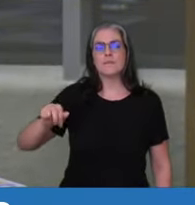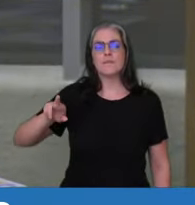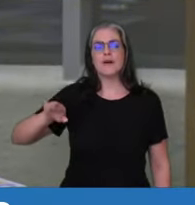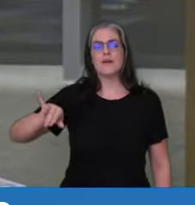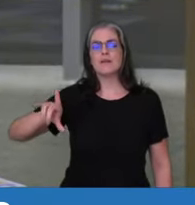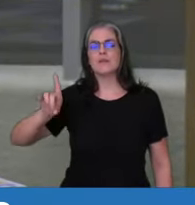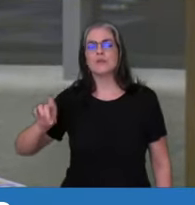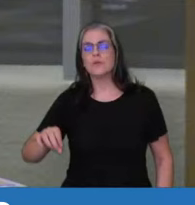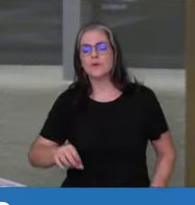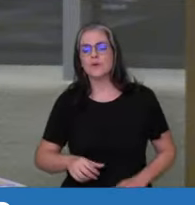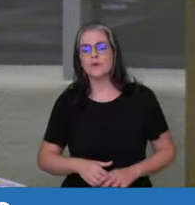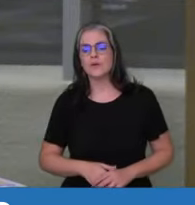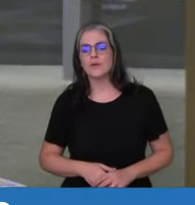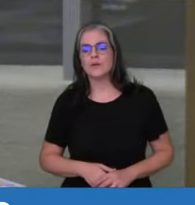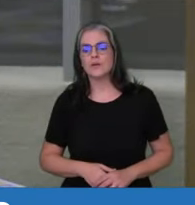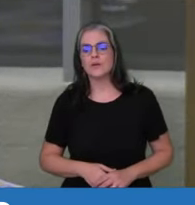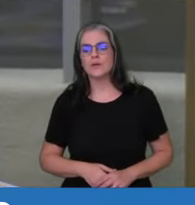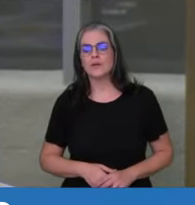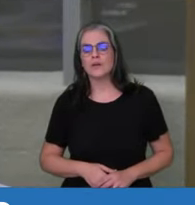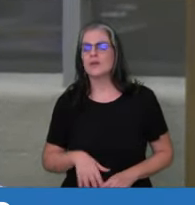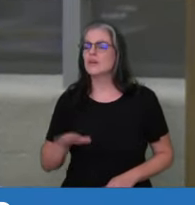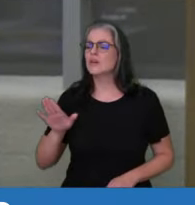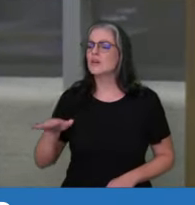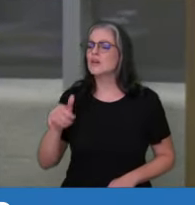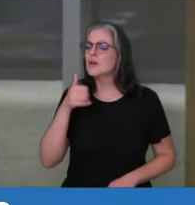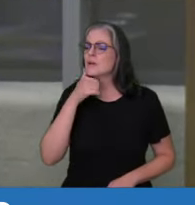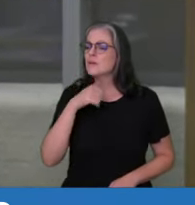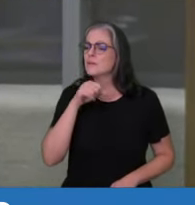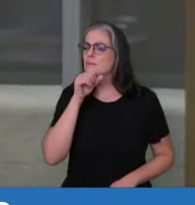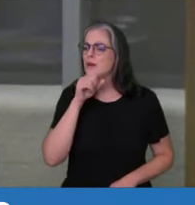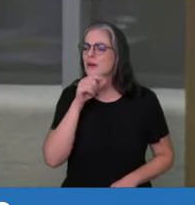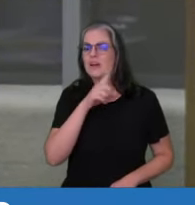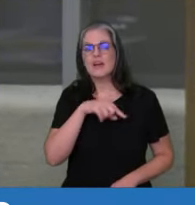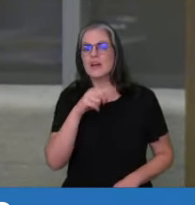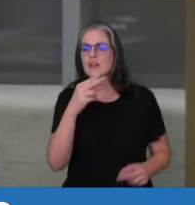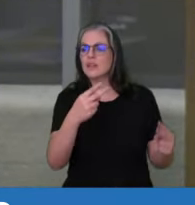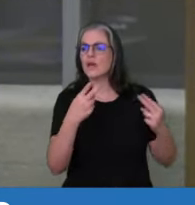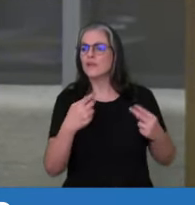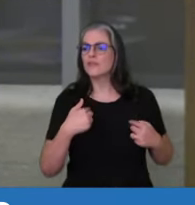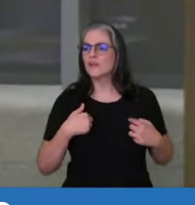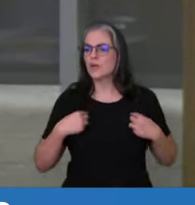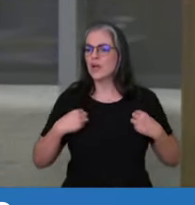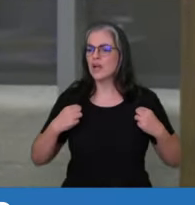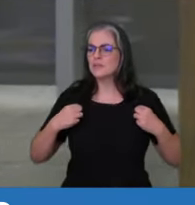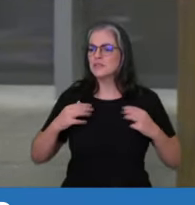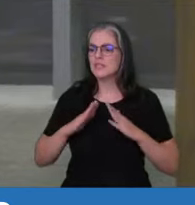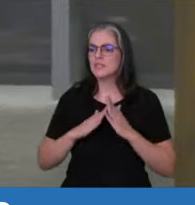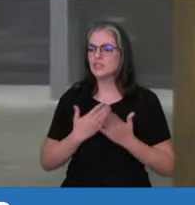Mãe, eles não viram que eu estava com a camiseta da escola?